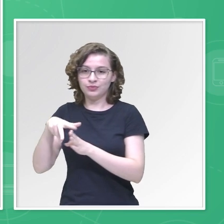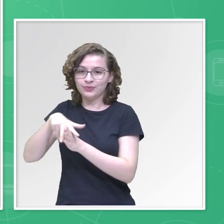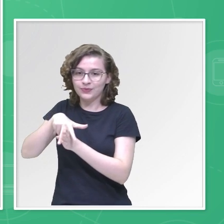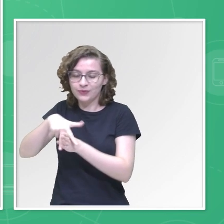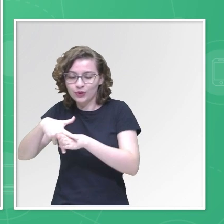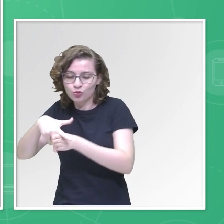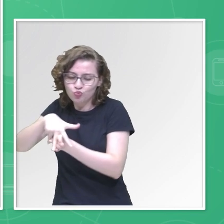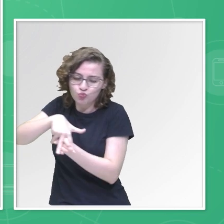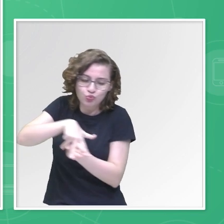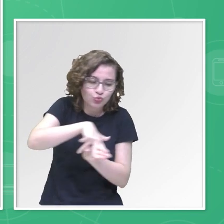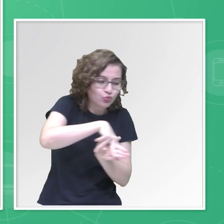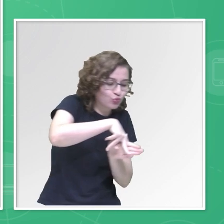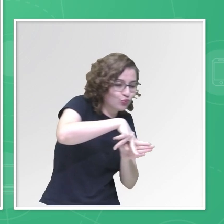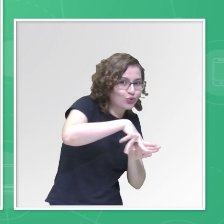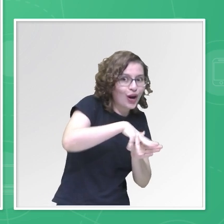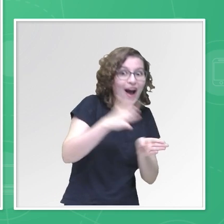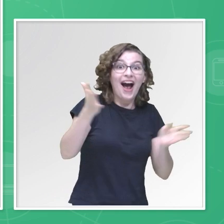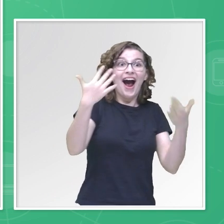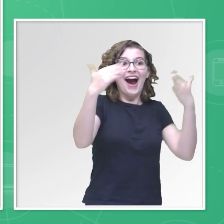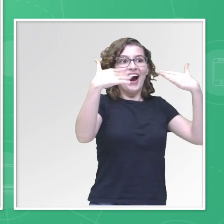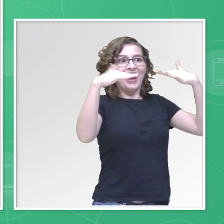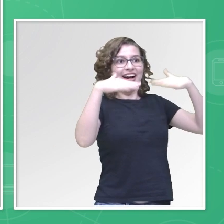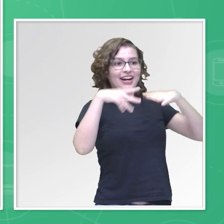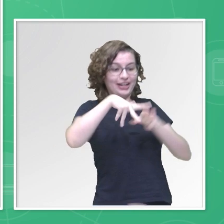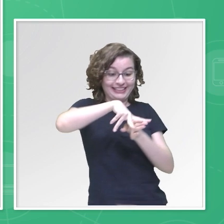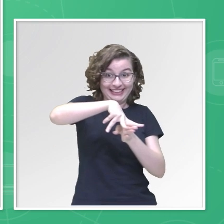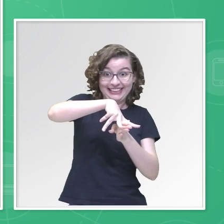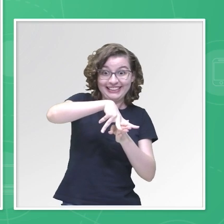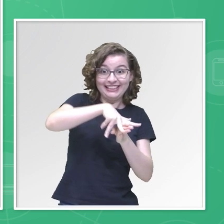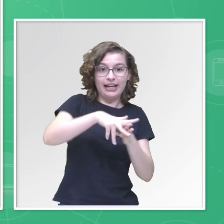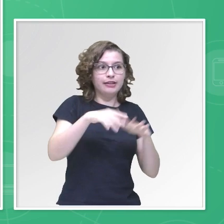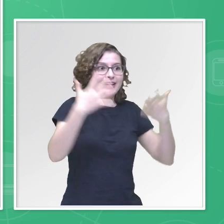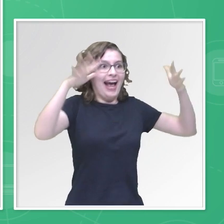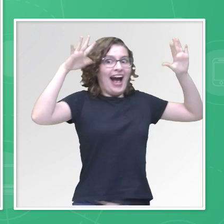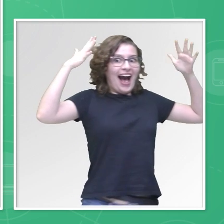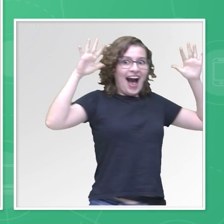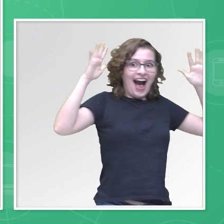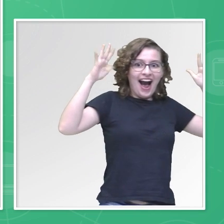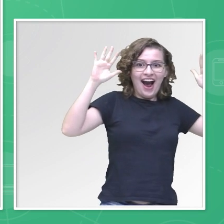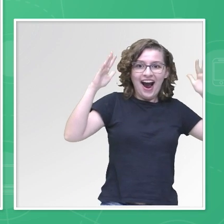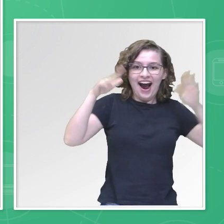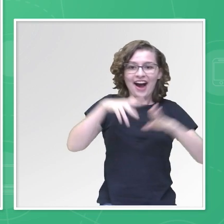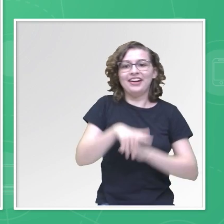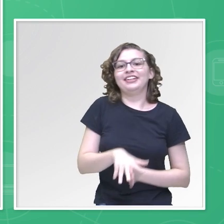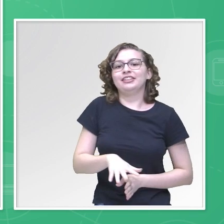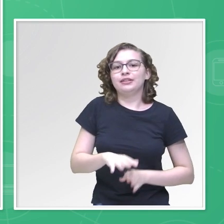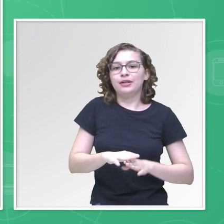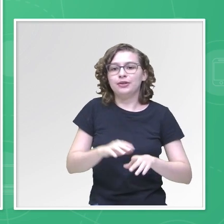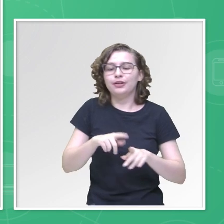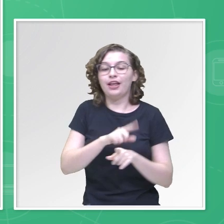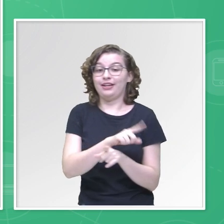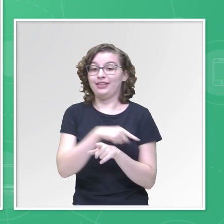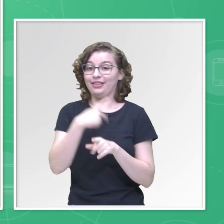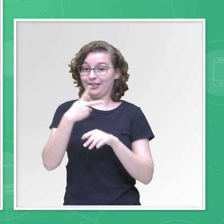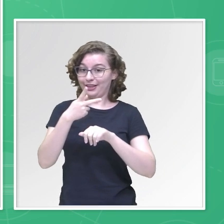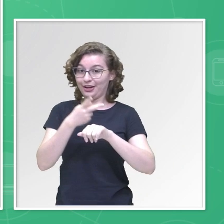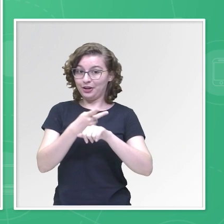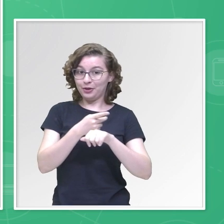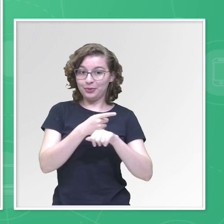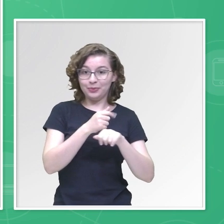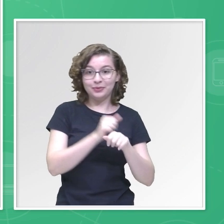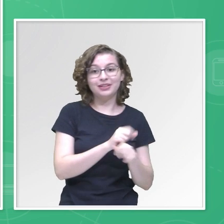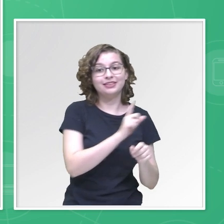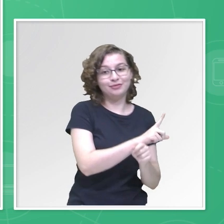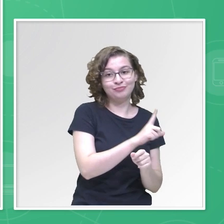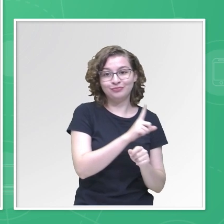na bicicleta olha mamãe sem as pernas e sem as mãos mais um pouco volta a